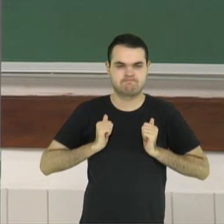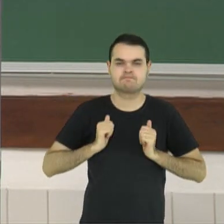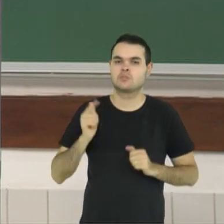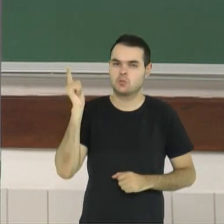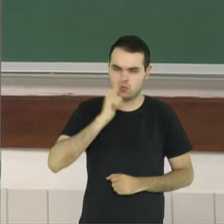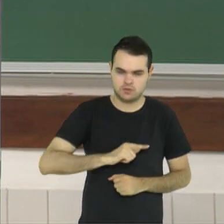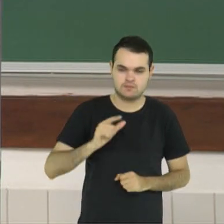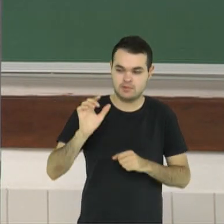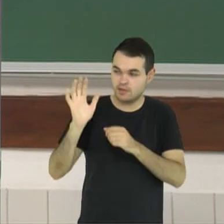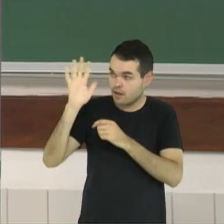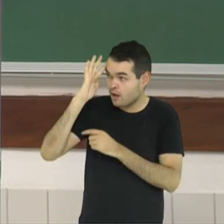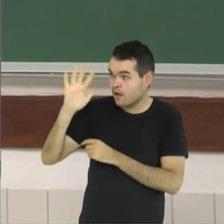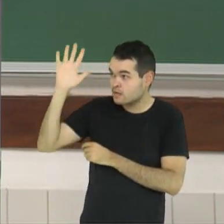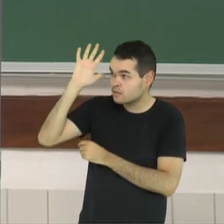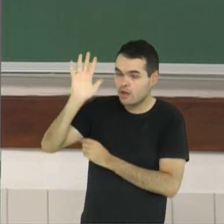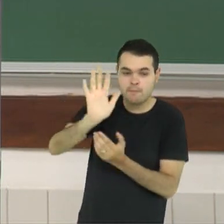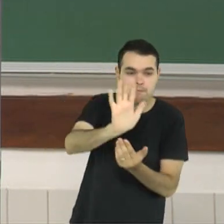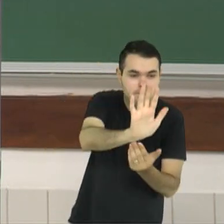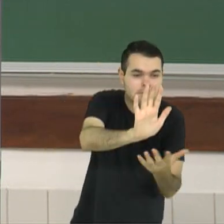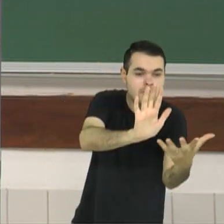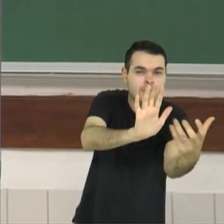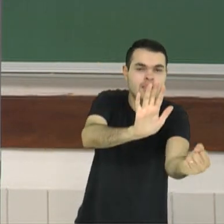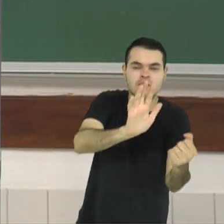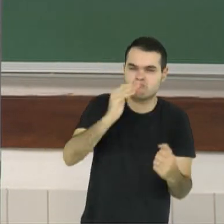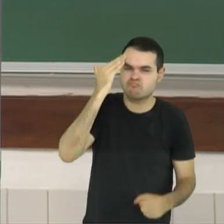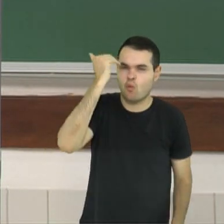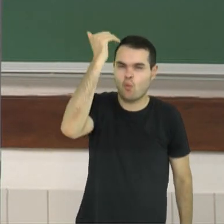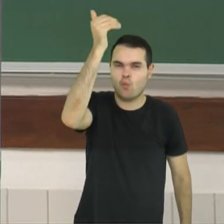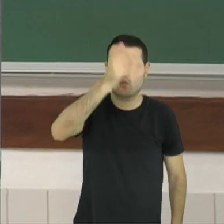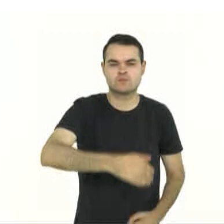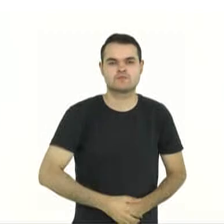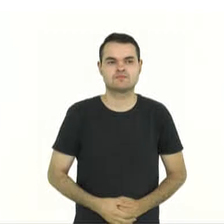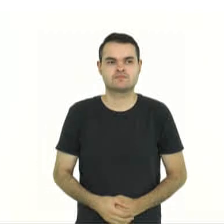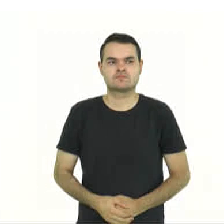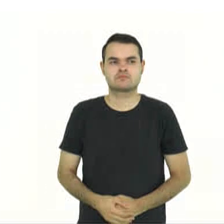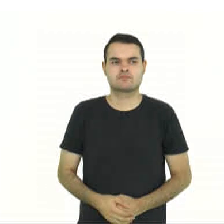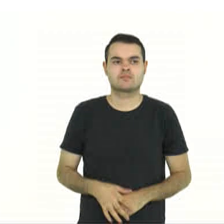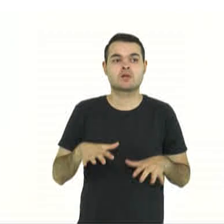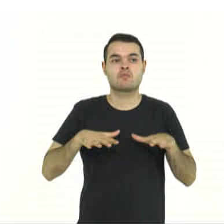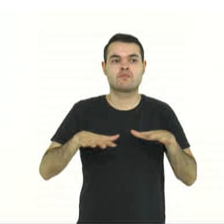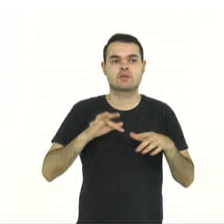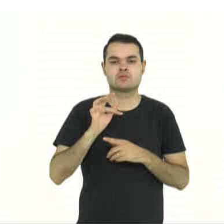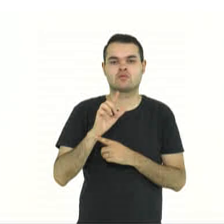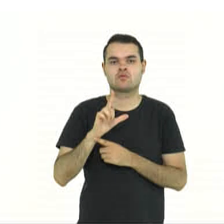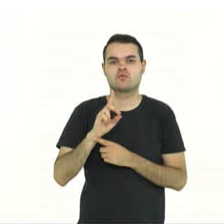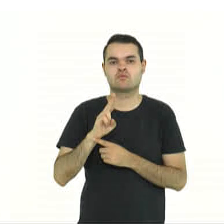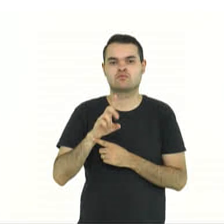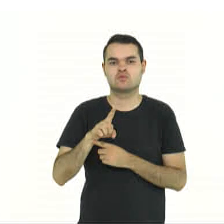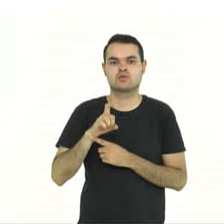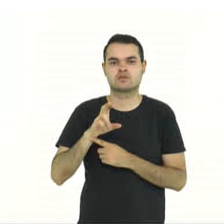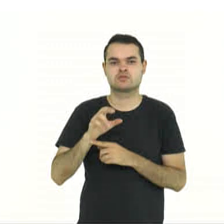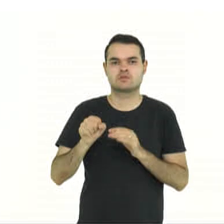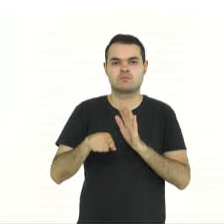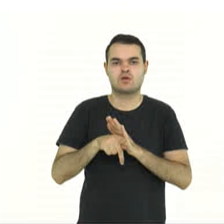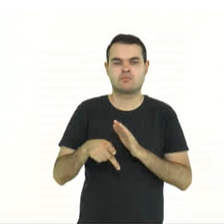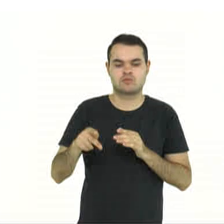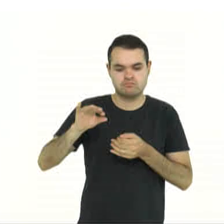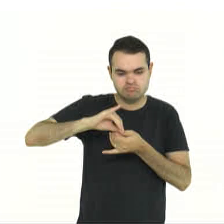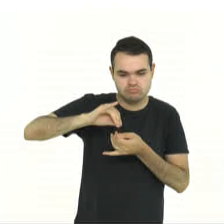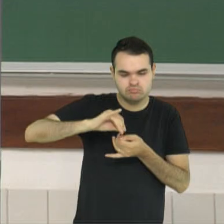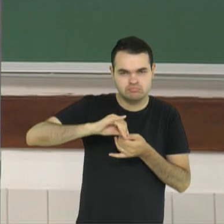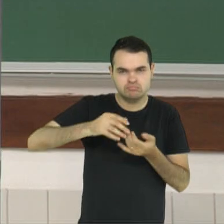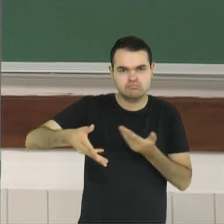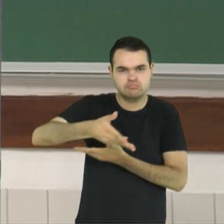uma ideia e essa ideia foi aceita. E foi um sucesso. O movimento Fluxus, no 63, usa essa ideia como instrumento interativo. Ou